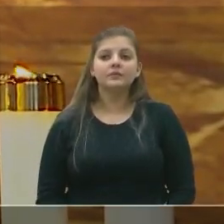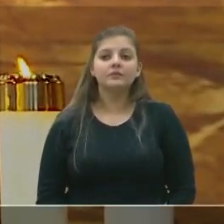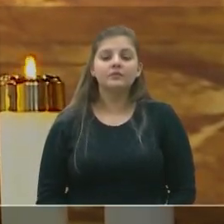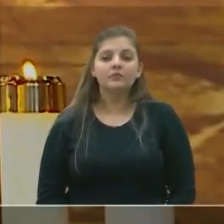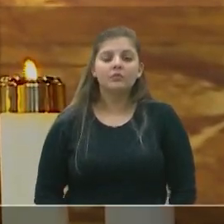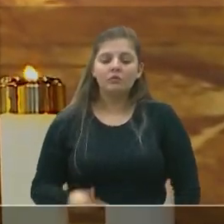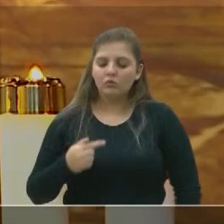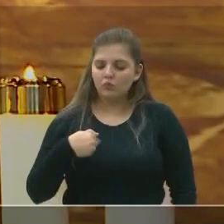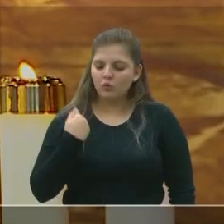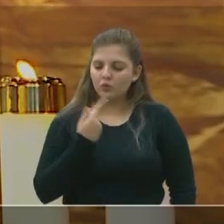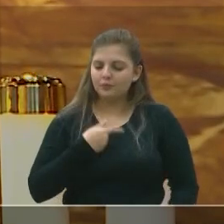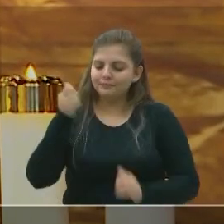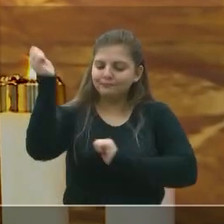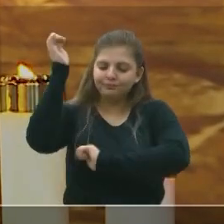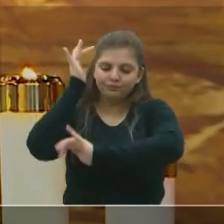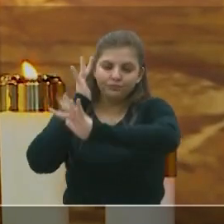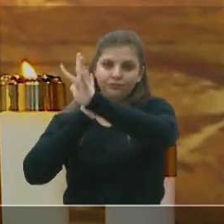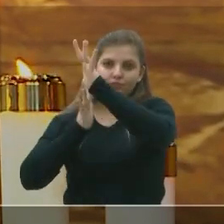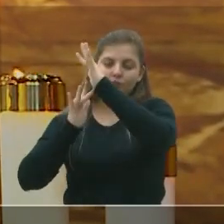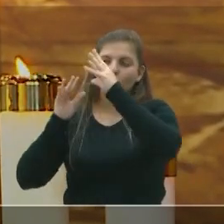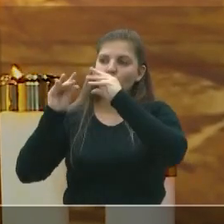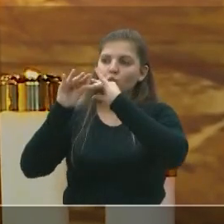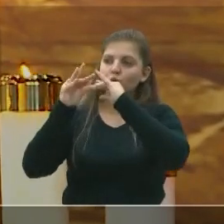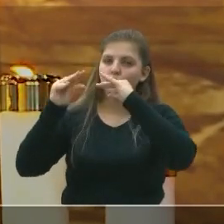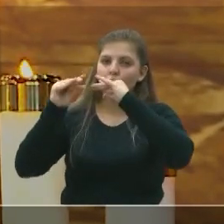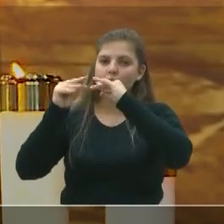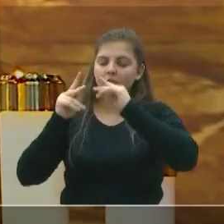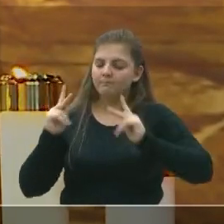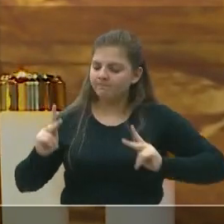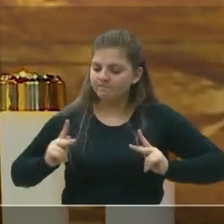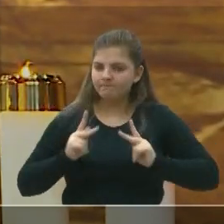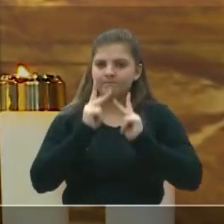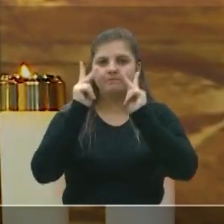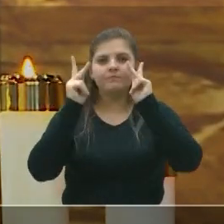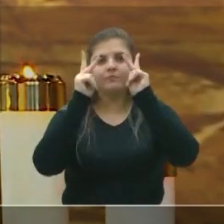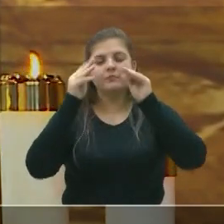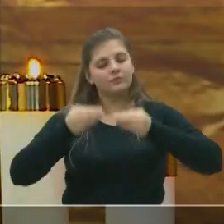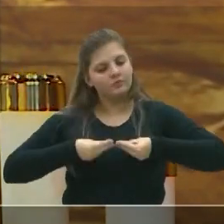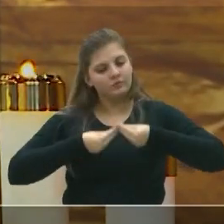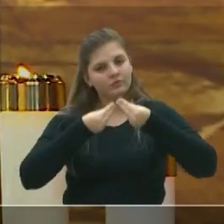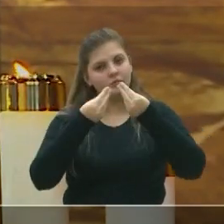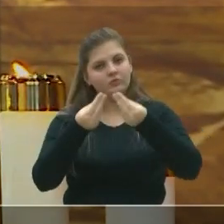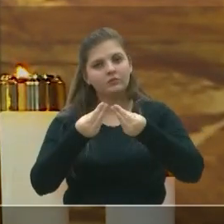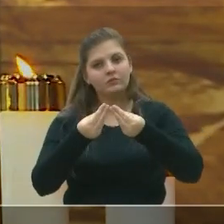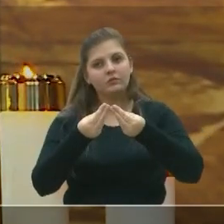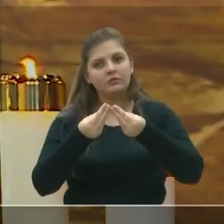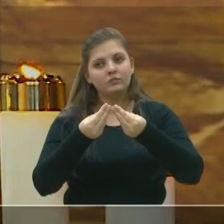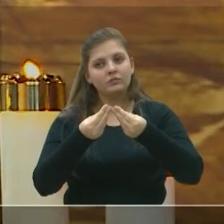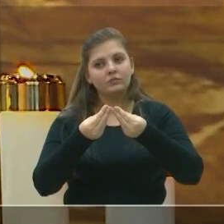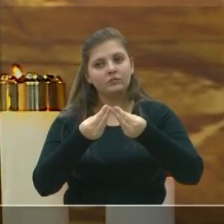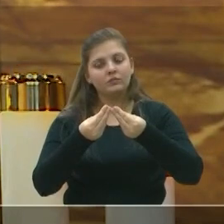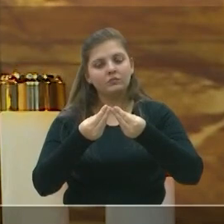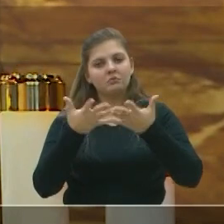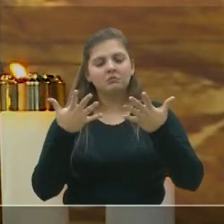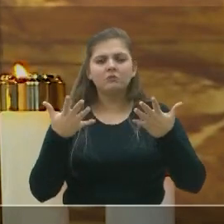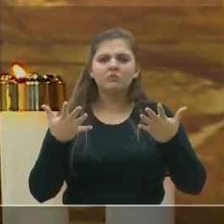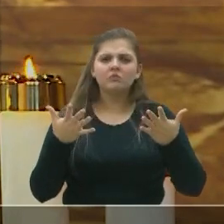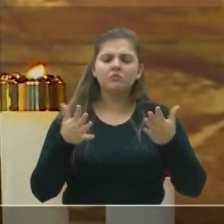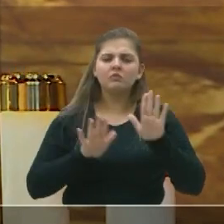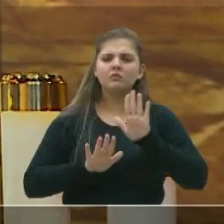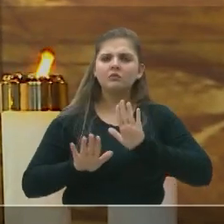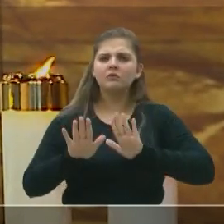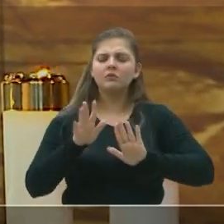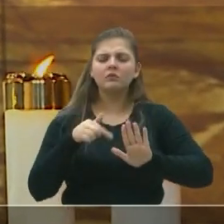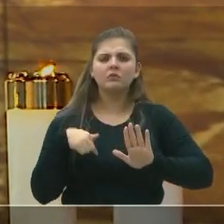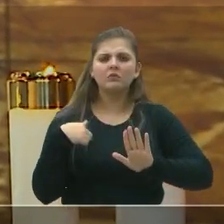Nós vamos ouvir o soar da trombeta dando vitória sobre sortilégios. Quando